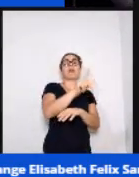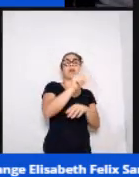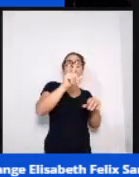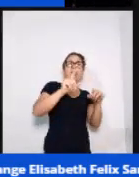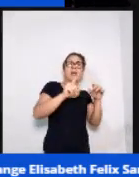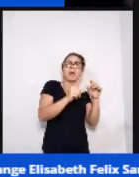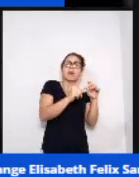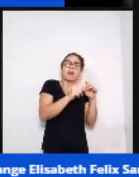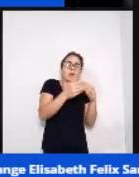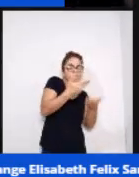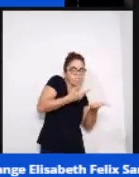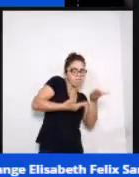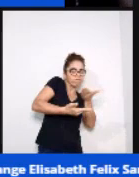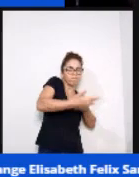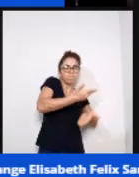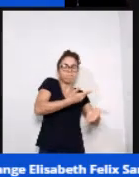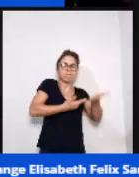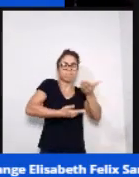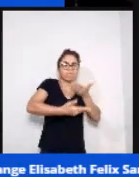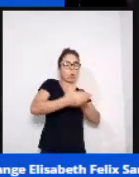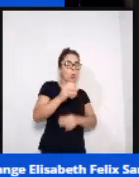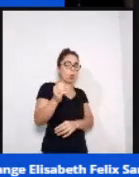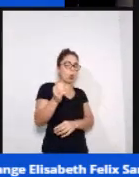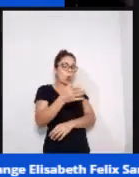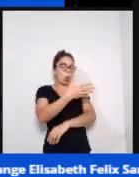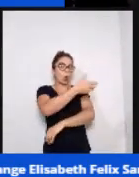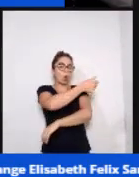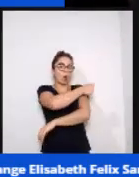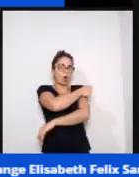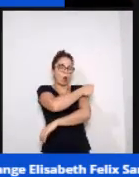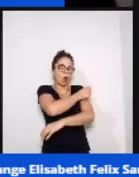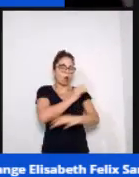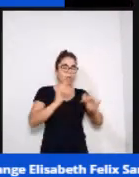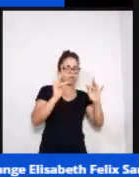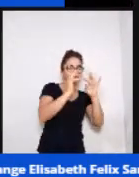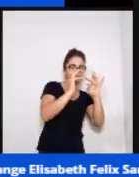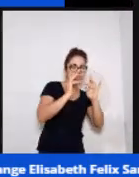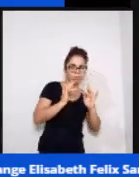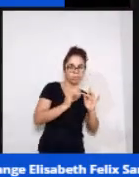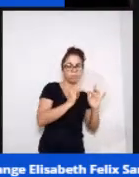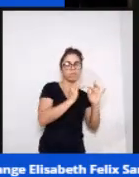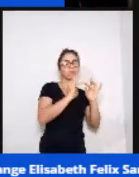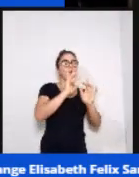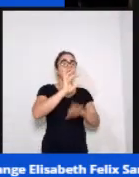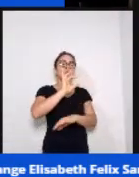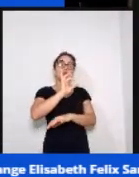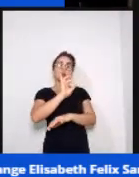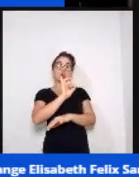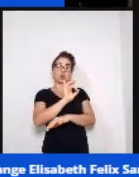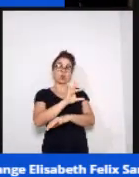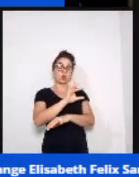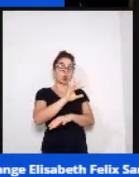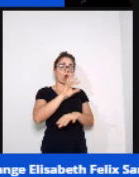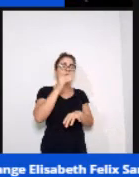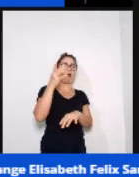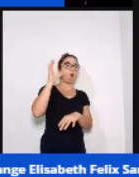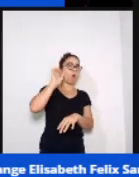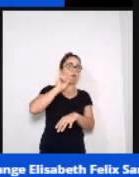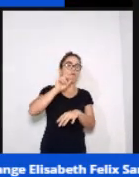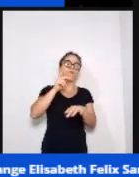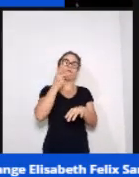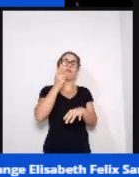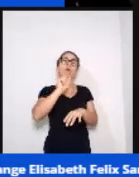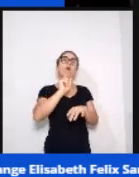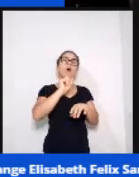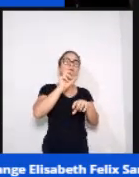vínculos com seus novos alunos, né, das turmas, onde se ouvia apenas falar sobre o vírus.